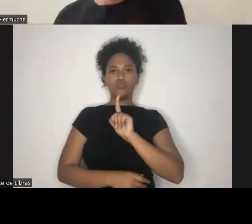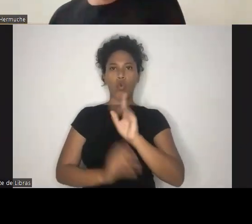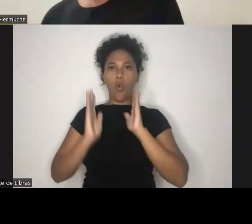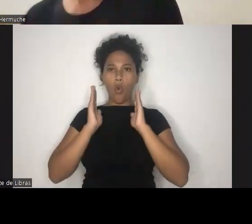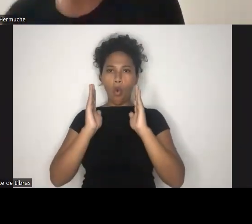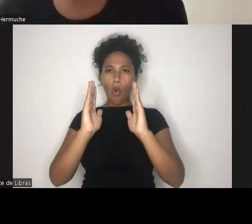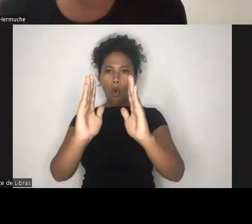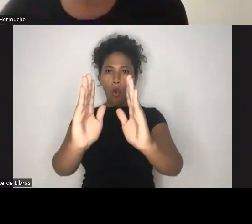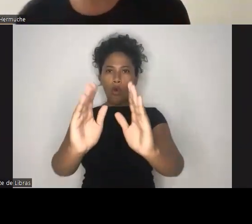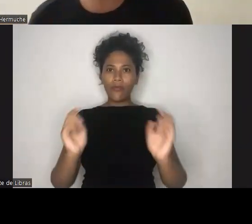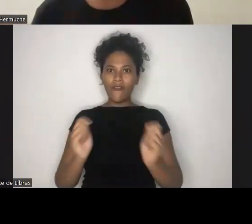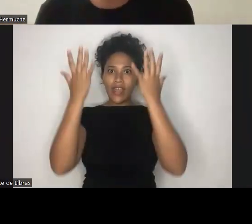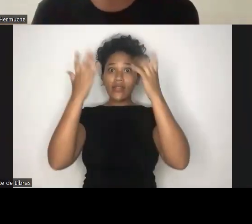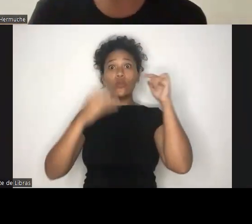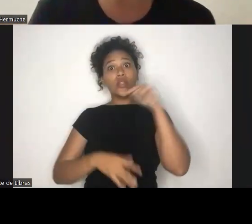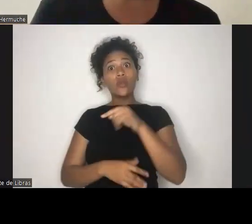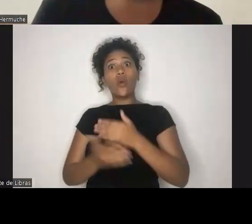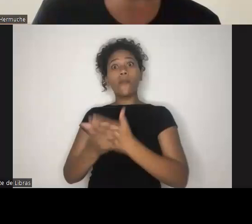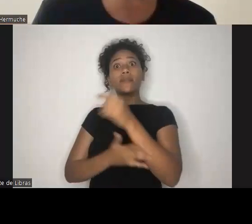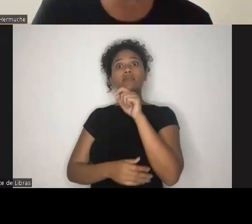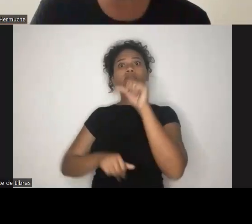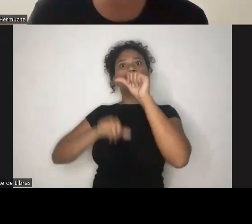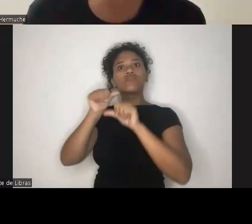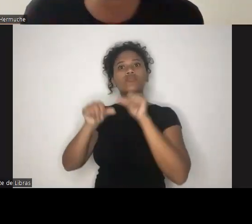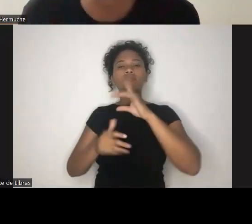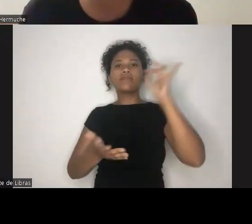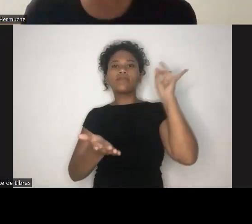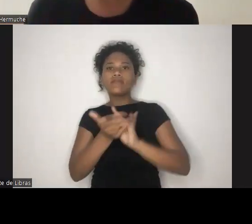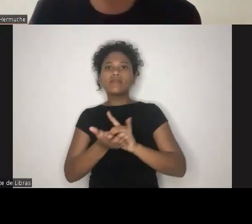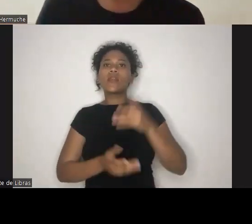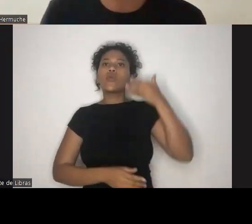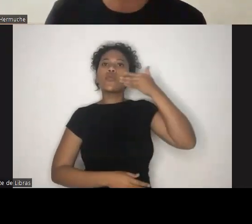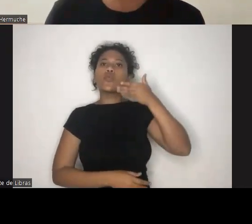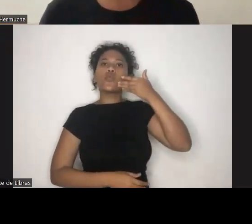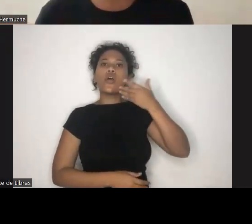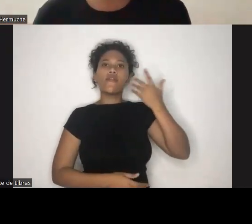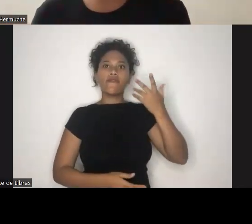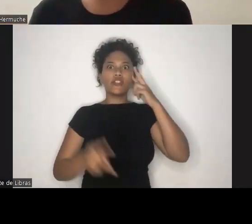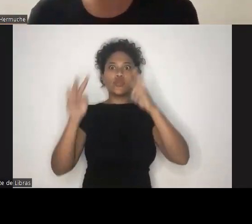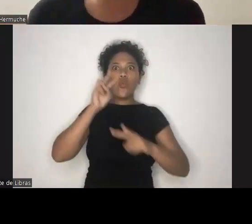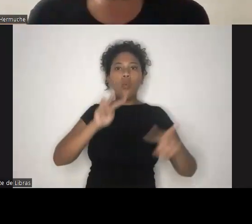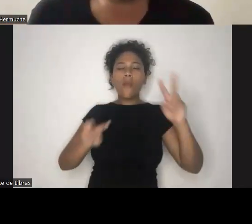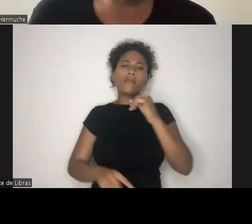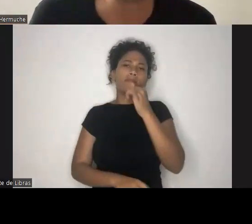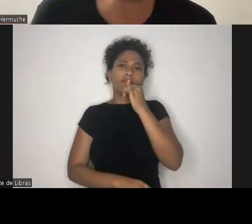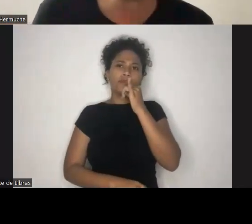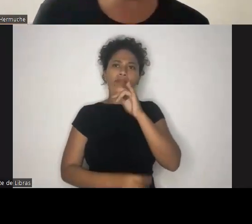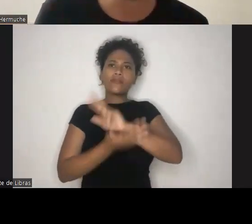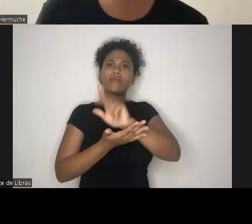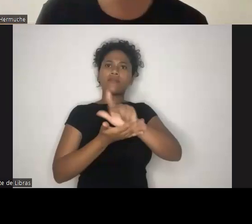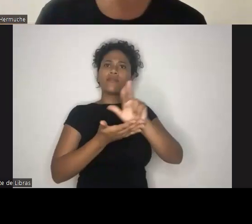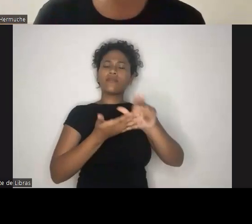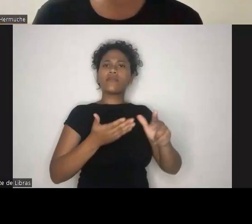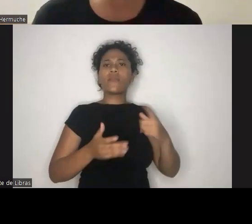começa a se transformar realmente numa narrativa visual aqui por exemplo rendas que mostram